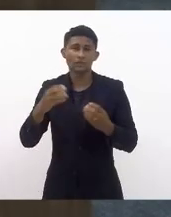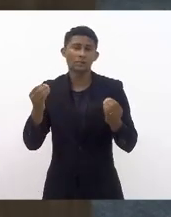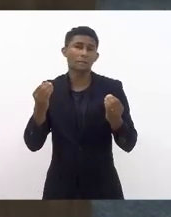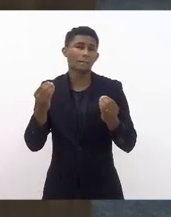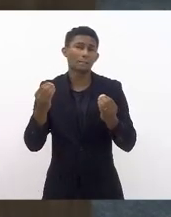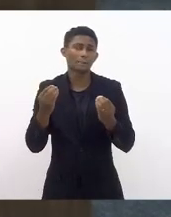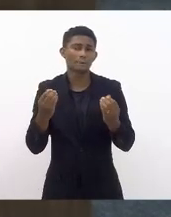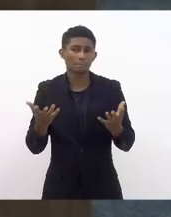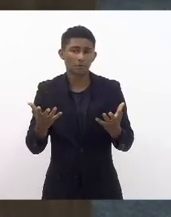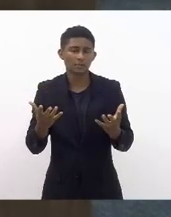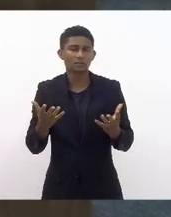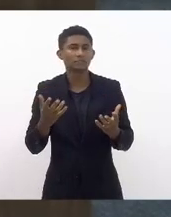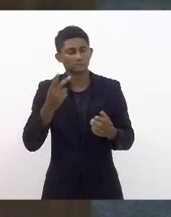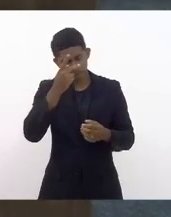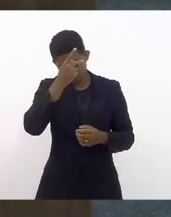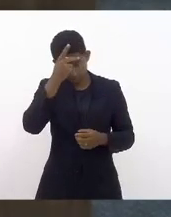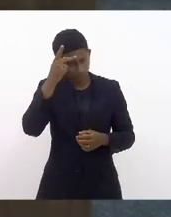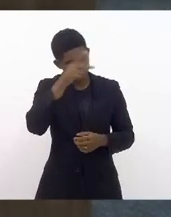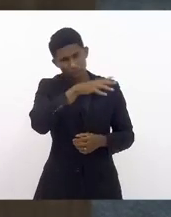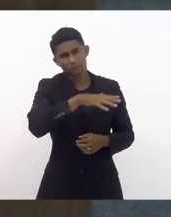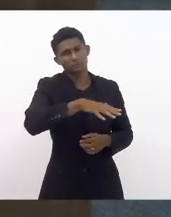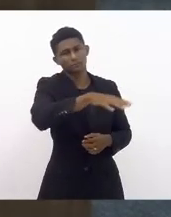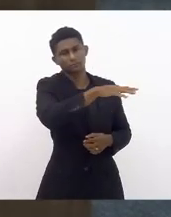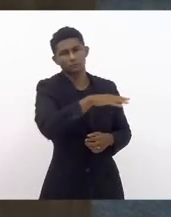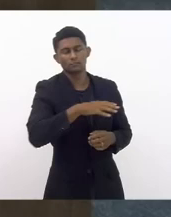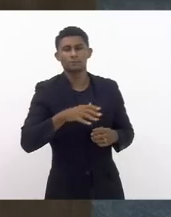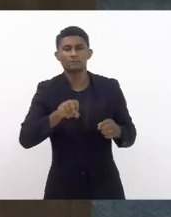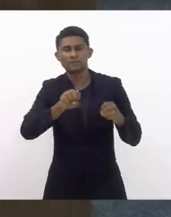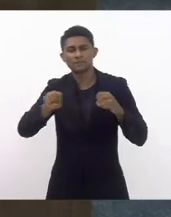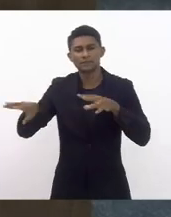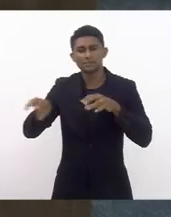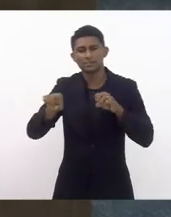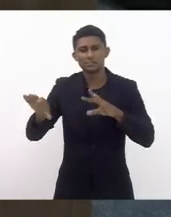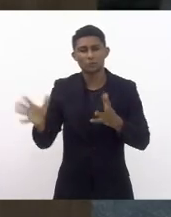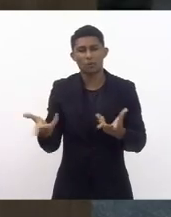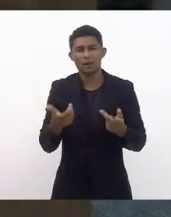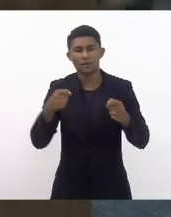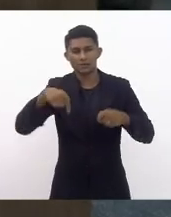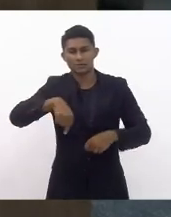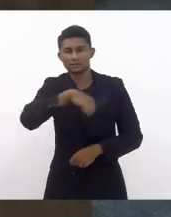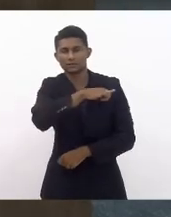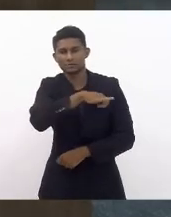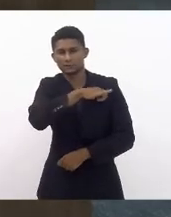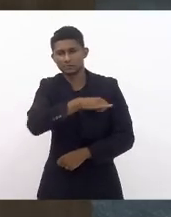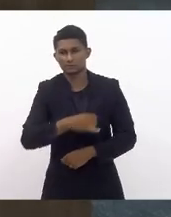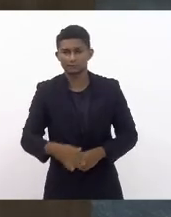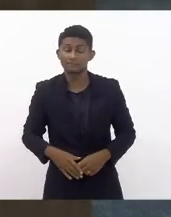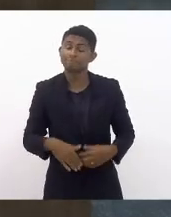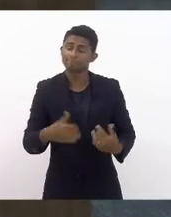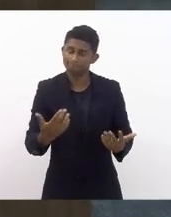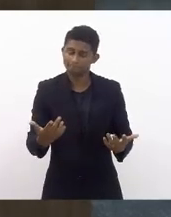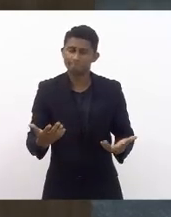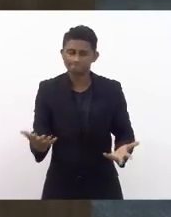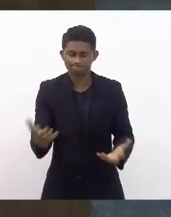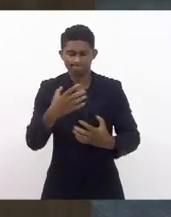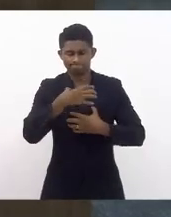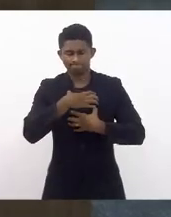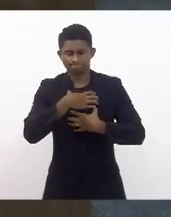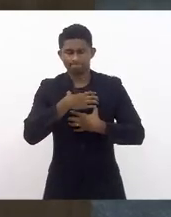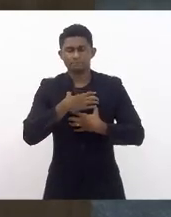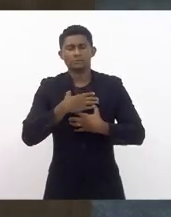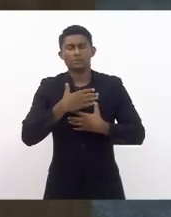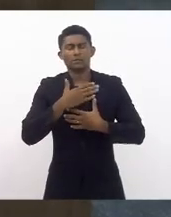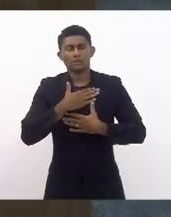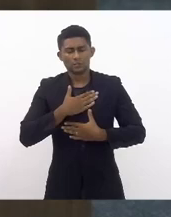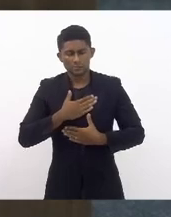realmente que as pessoas tenham ensino de qualidade no estado do Rio de Janeiro. Então, isso nos conforta e isso